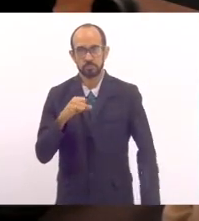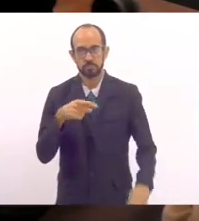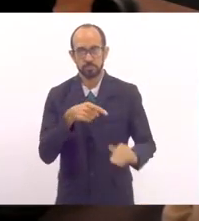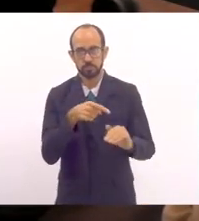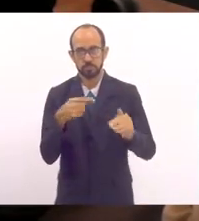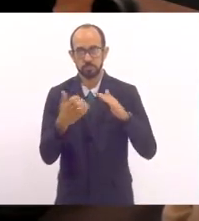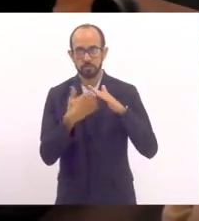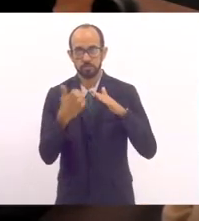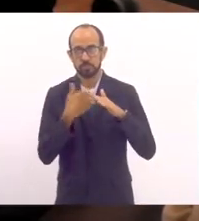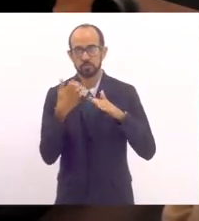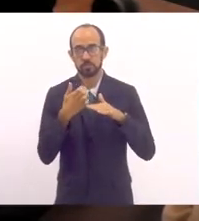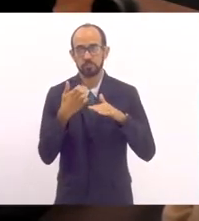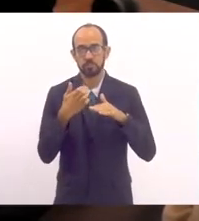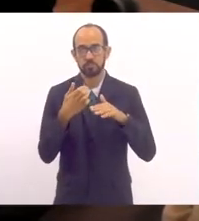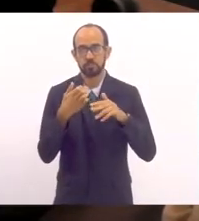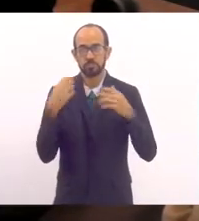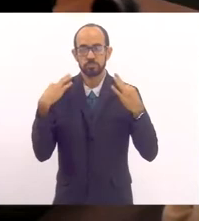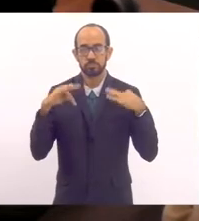de turismo